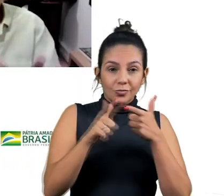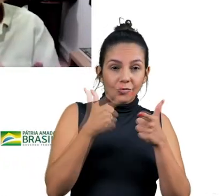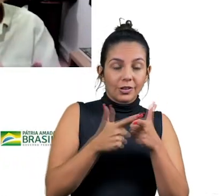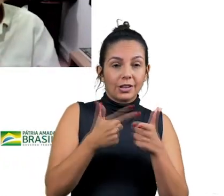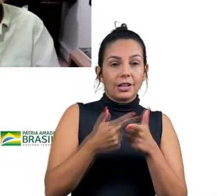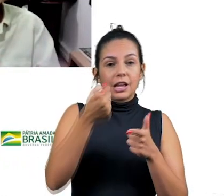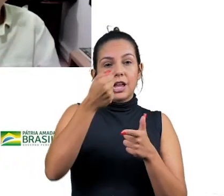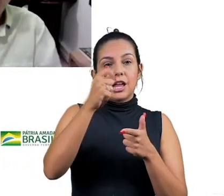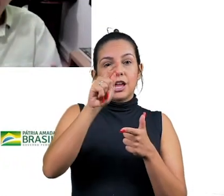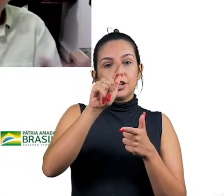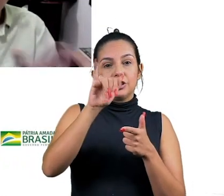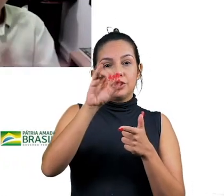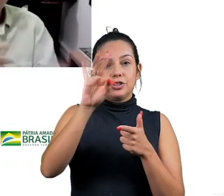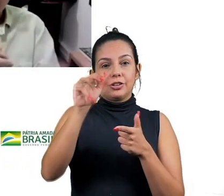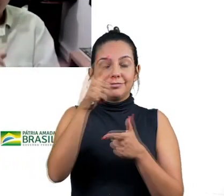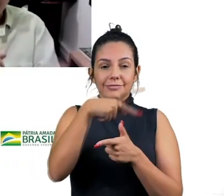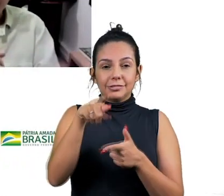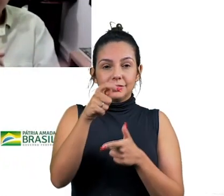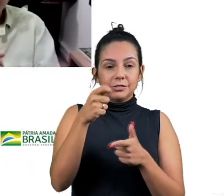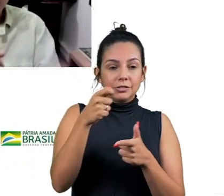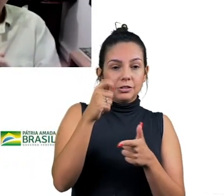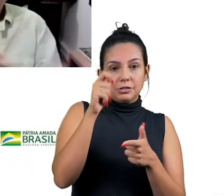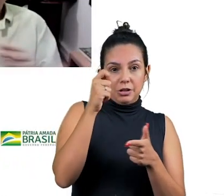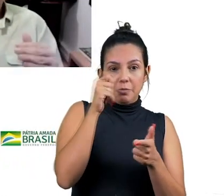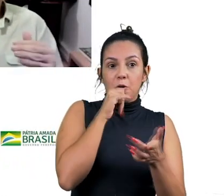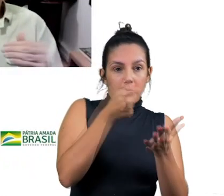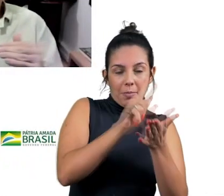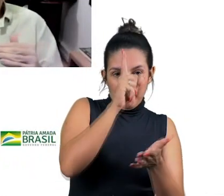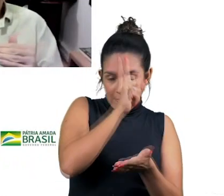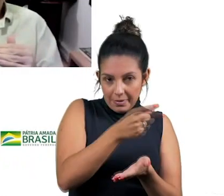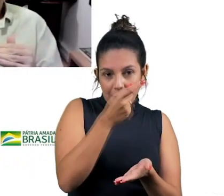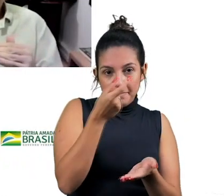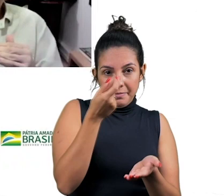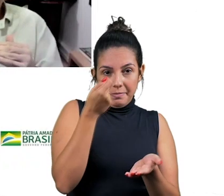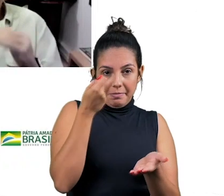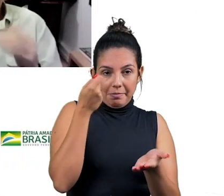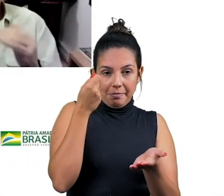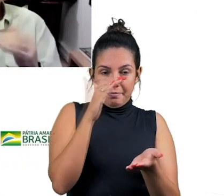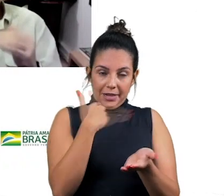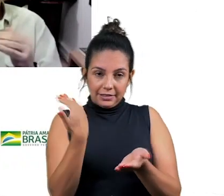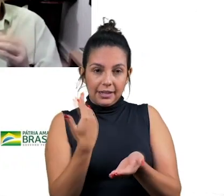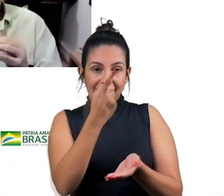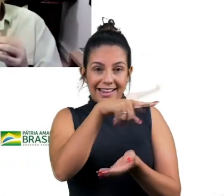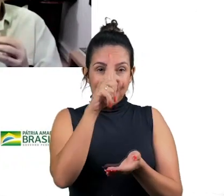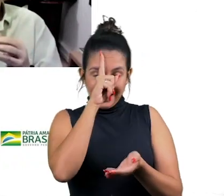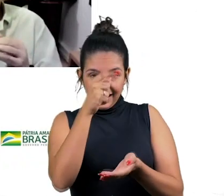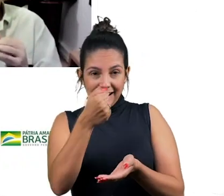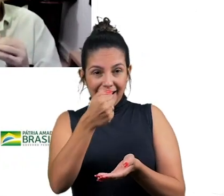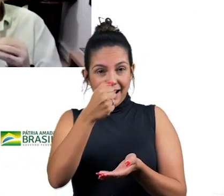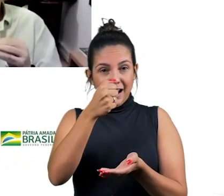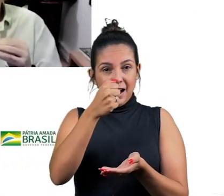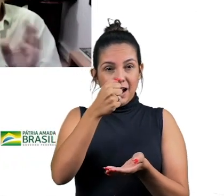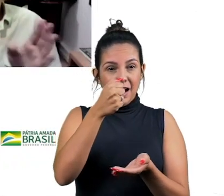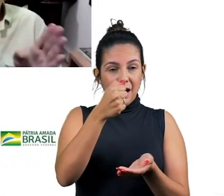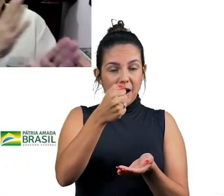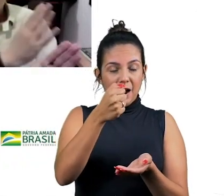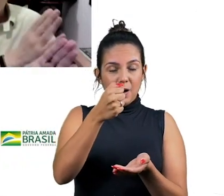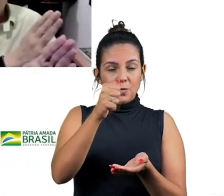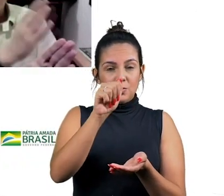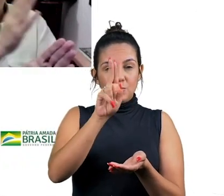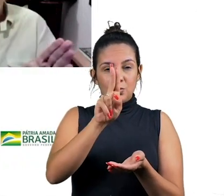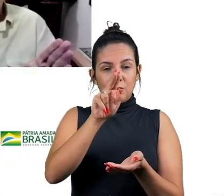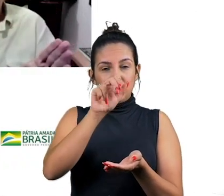agiota entendeu? Quer dizer, se você não me pagar, eu mando te matar. Então, essa ideia da austeridade, ela